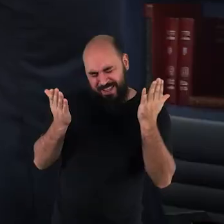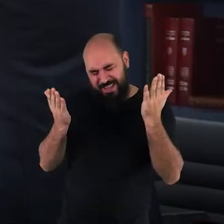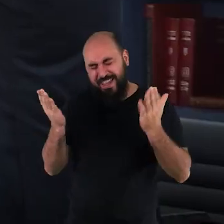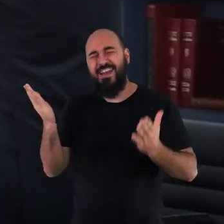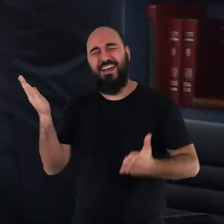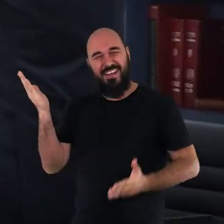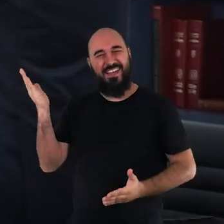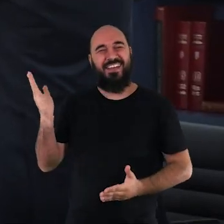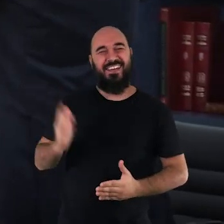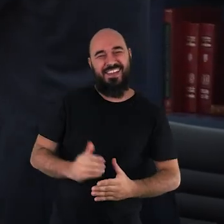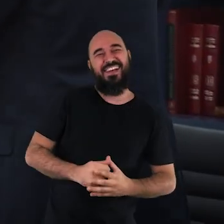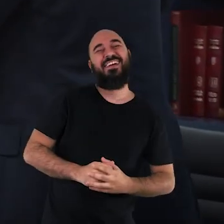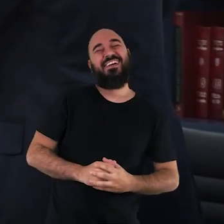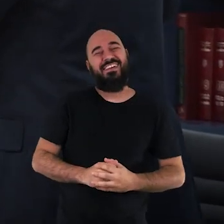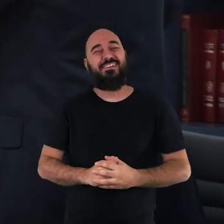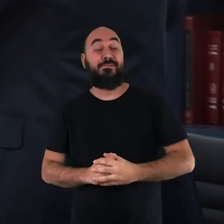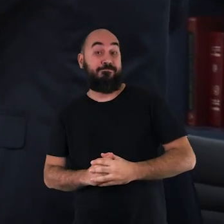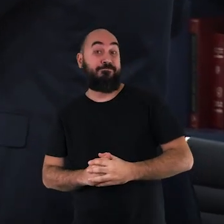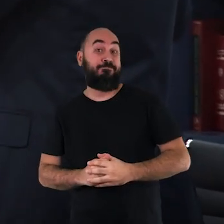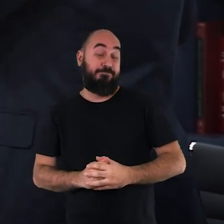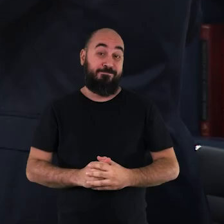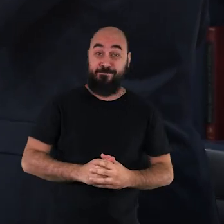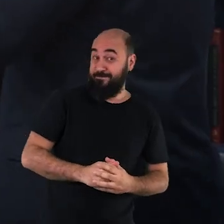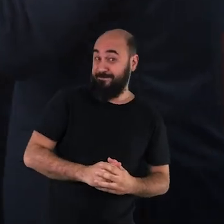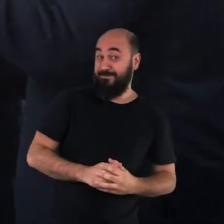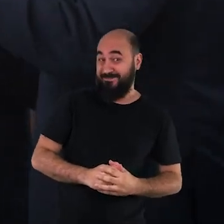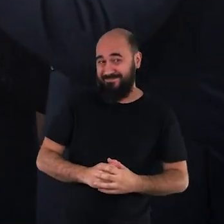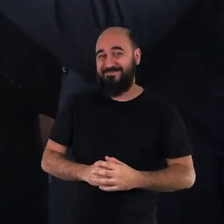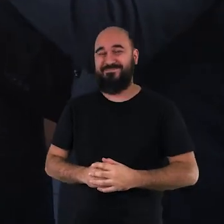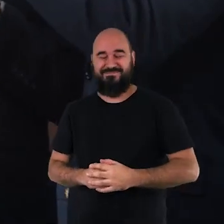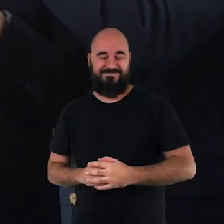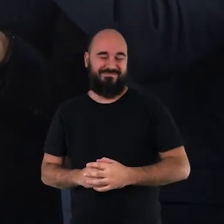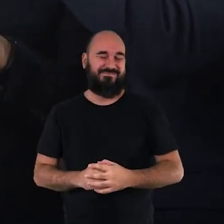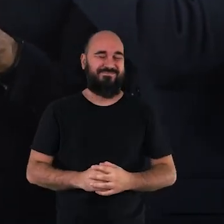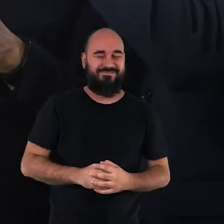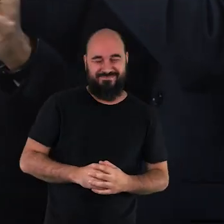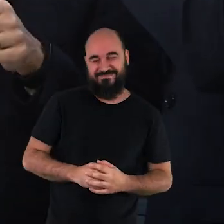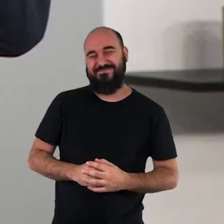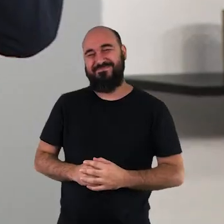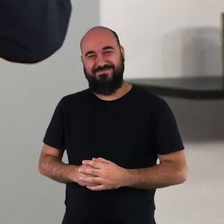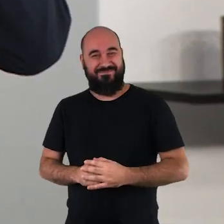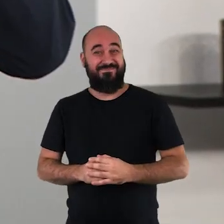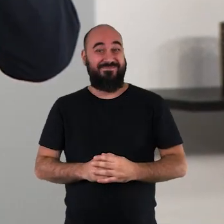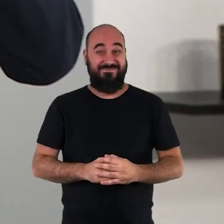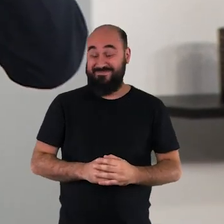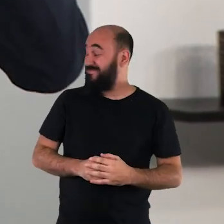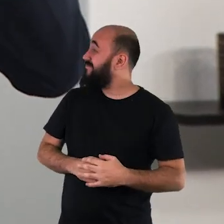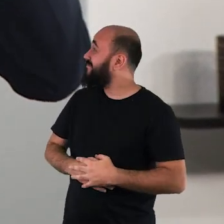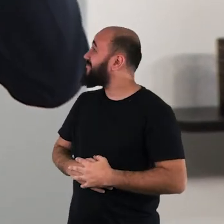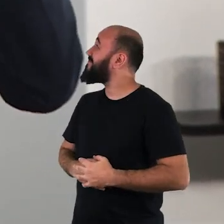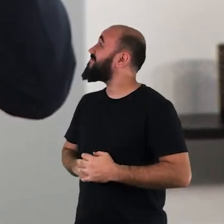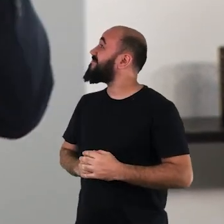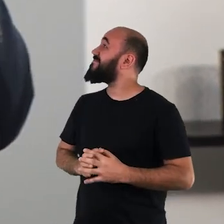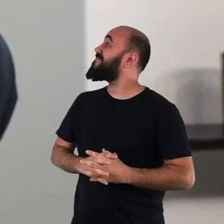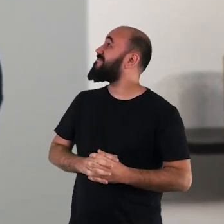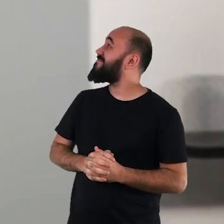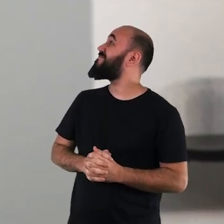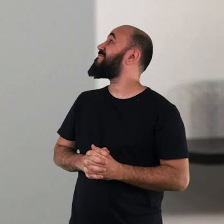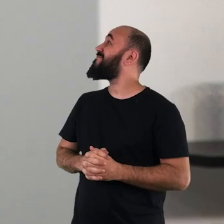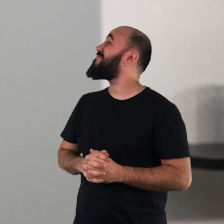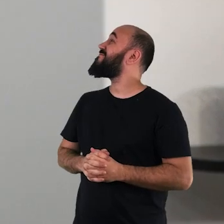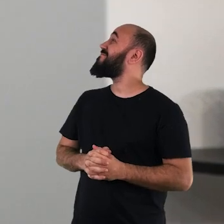parará, parará, parará, parará, parará, parará, parará, parará,